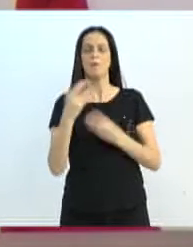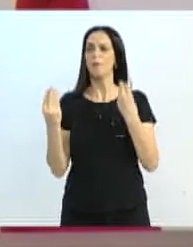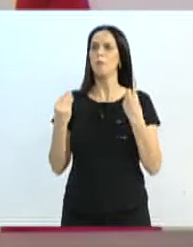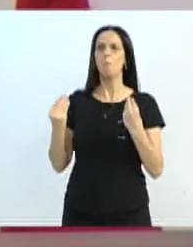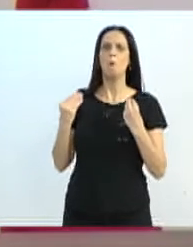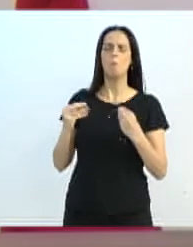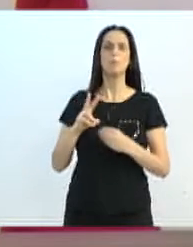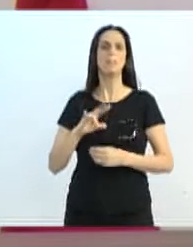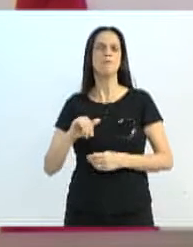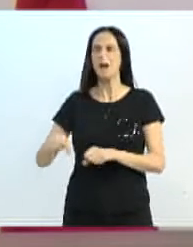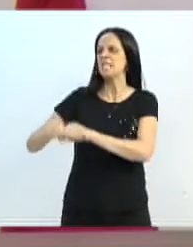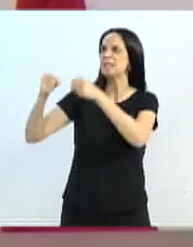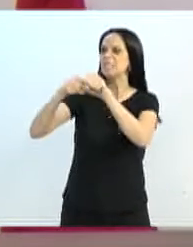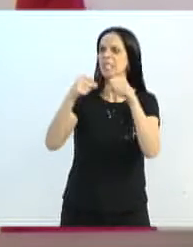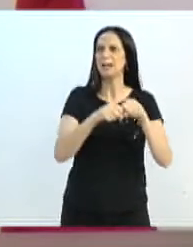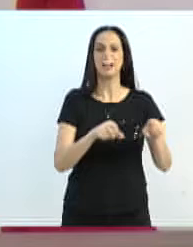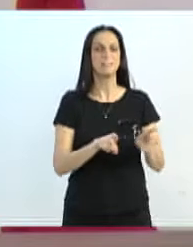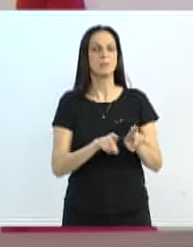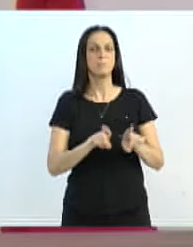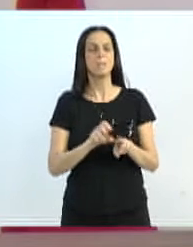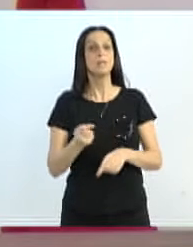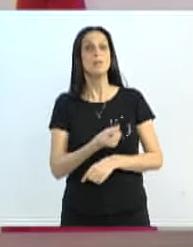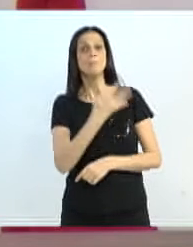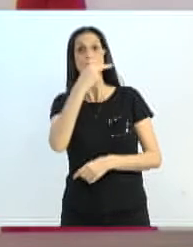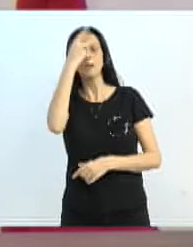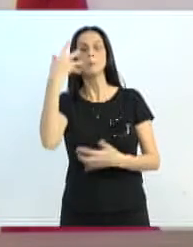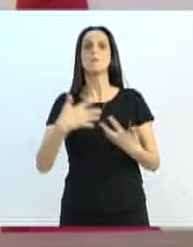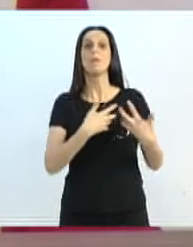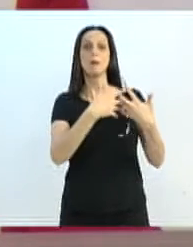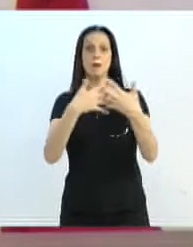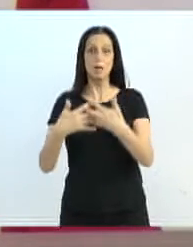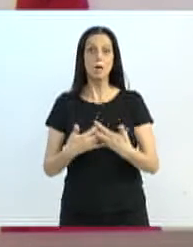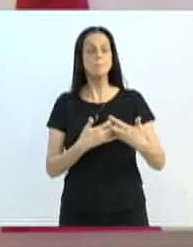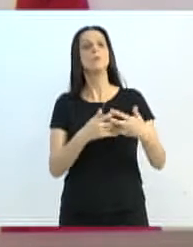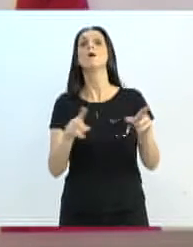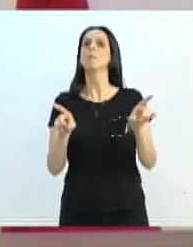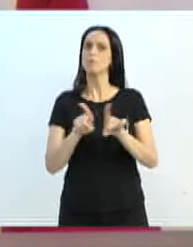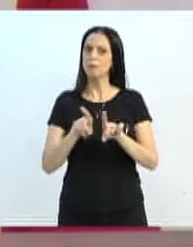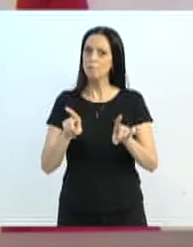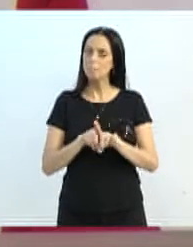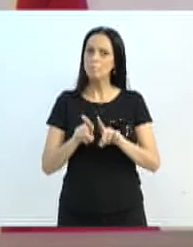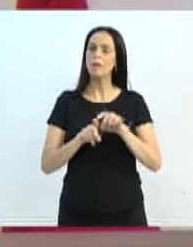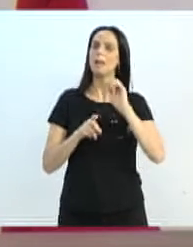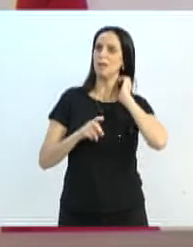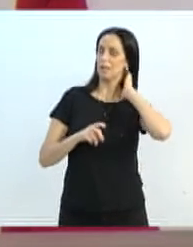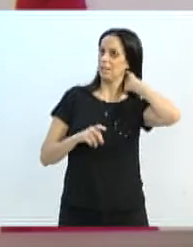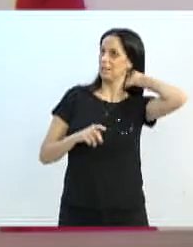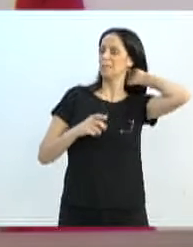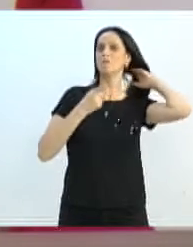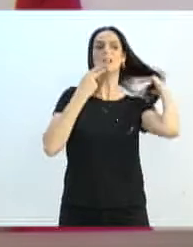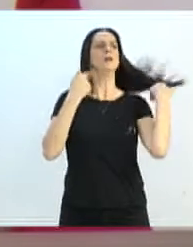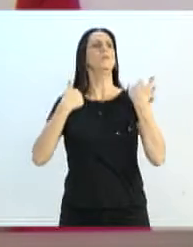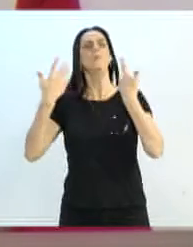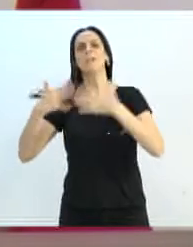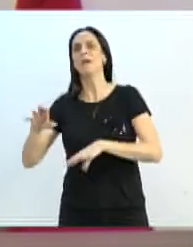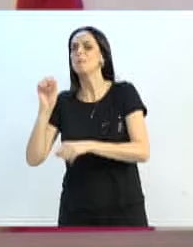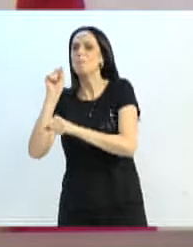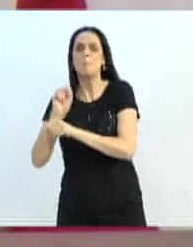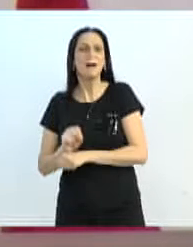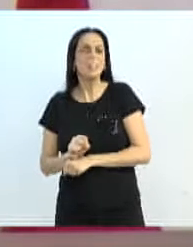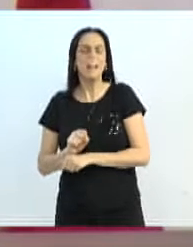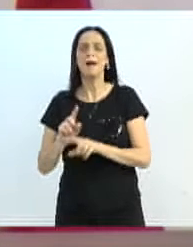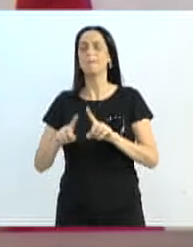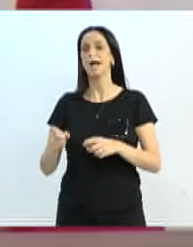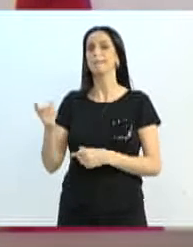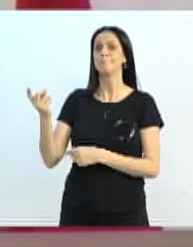vandalismo. Como vimos também, vários caminhoneiros, pude inclusive mostrar vídeos na tarde de hoje, que não queriam parar nas rodovias, aqui mesmo em